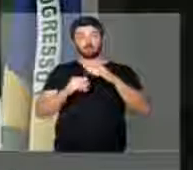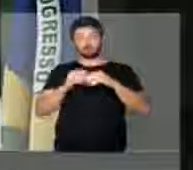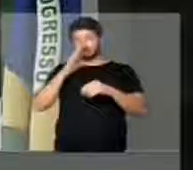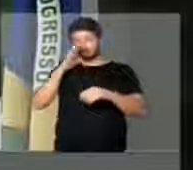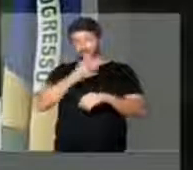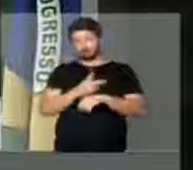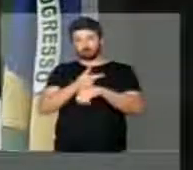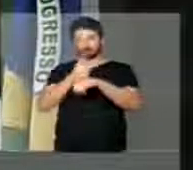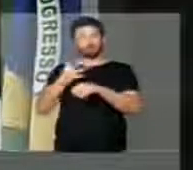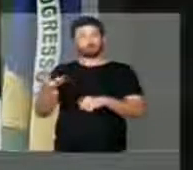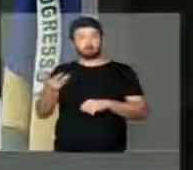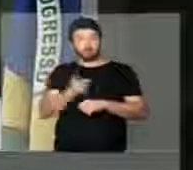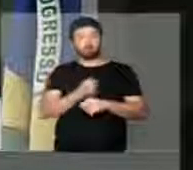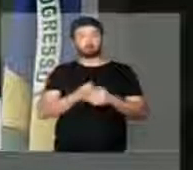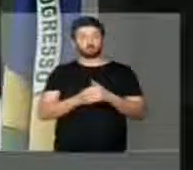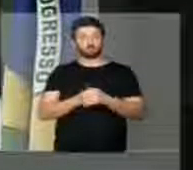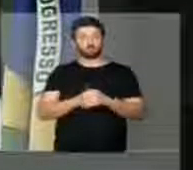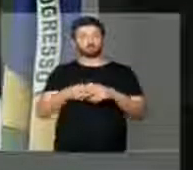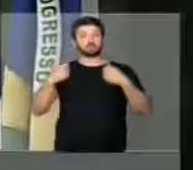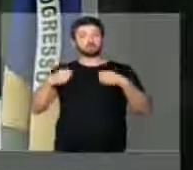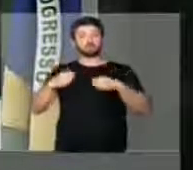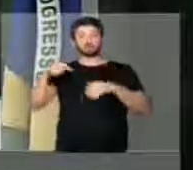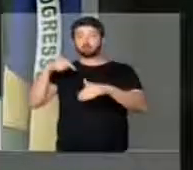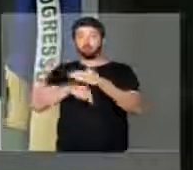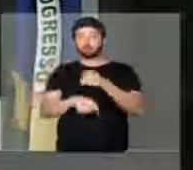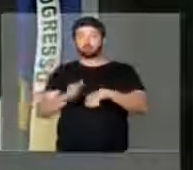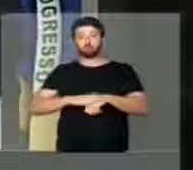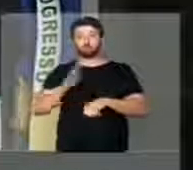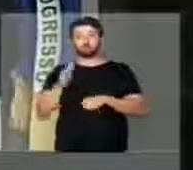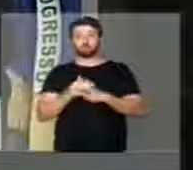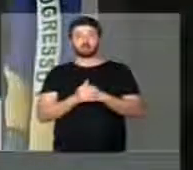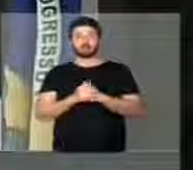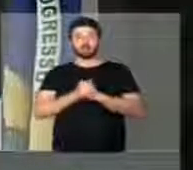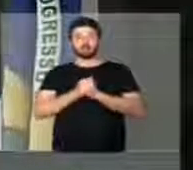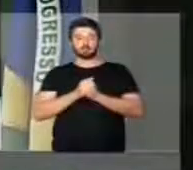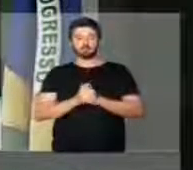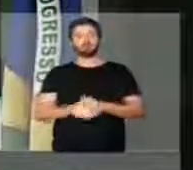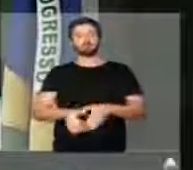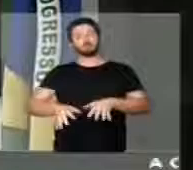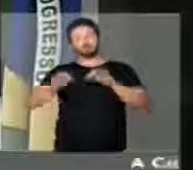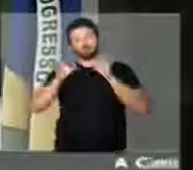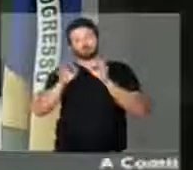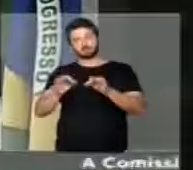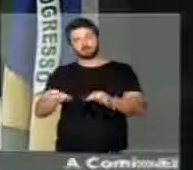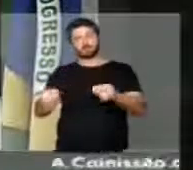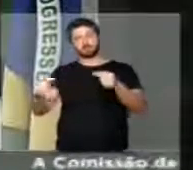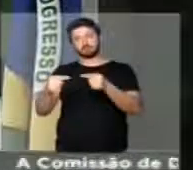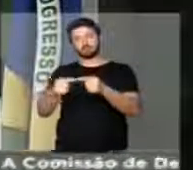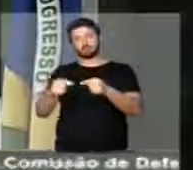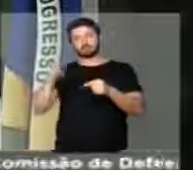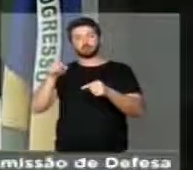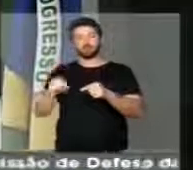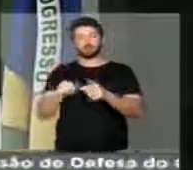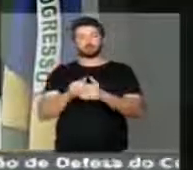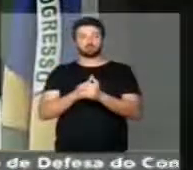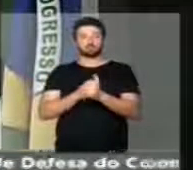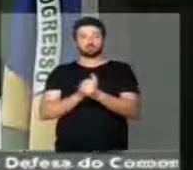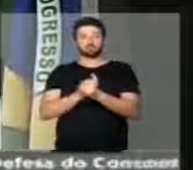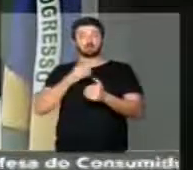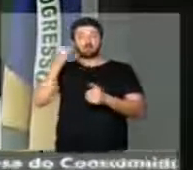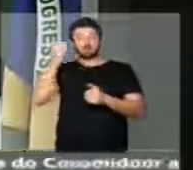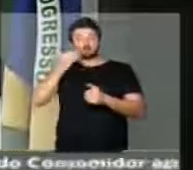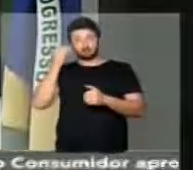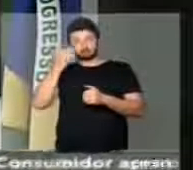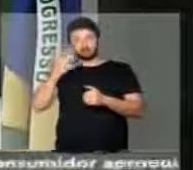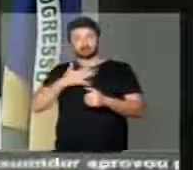é fantástico e precisa ser aperfeiçoado. E foi exatamente baseado na experiência